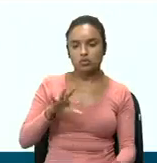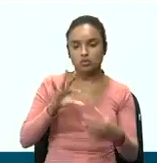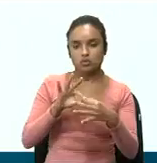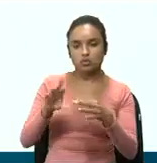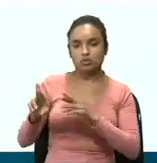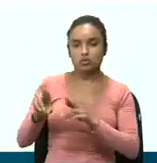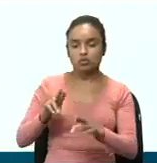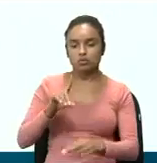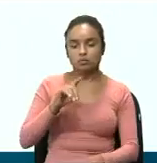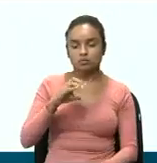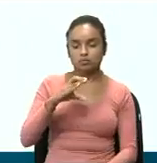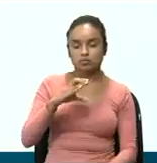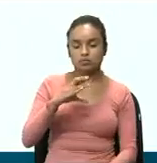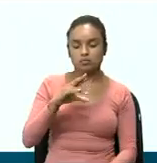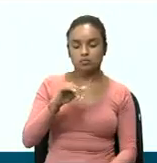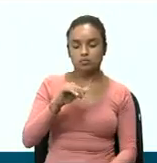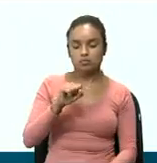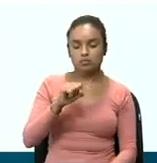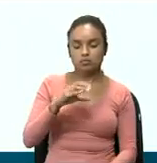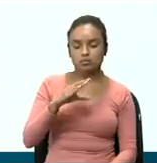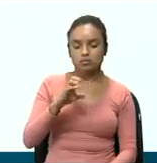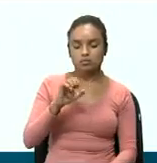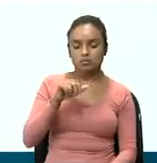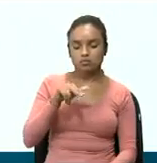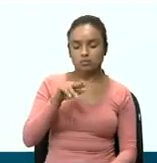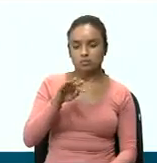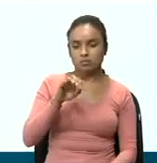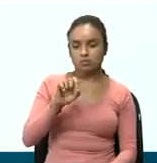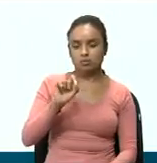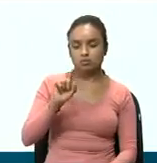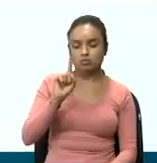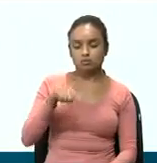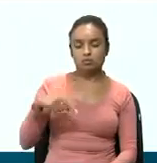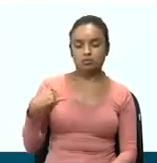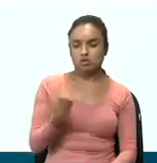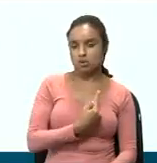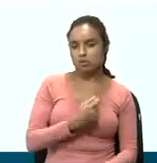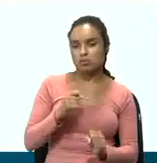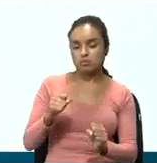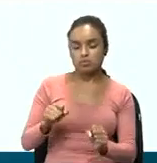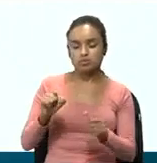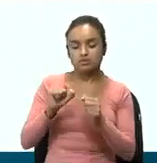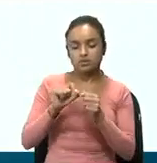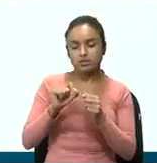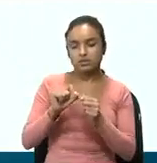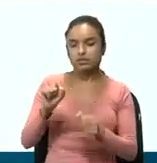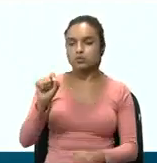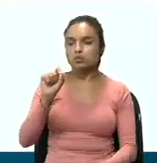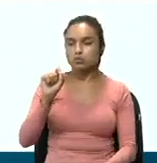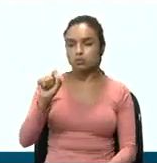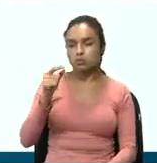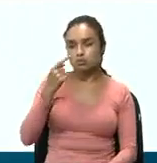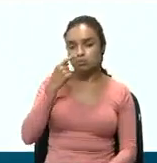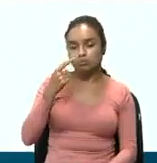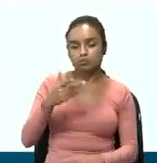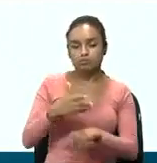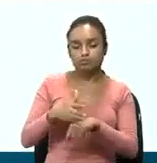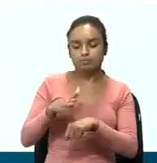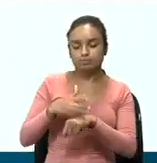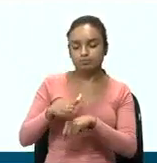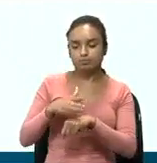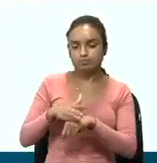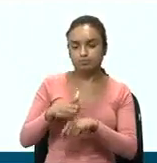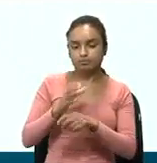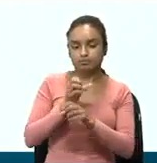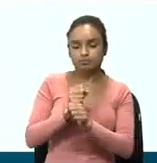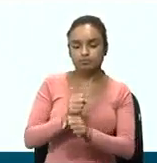função decrescente. Como a função ela é decrescente, o que nós podemos fazer? Nós vamos então